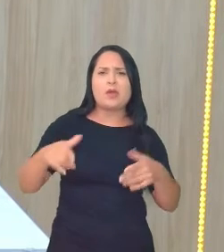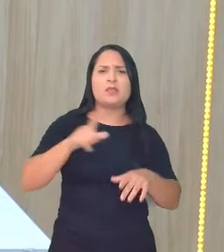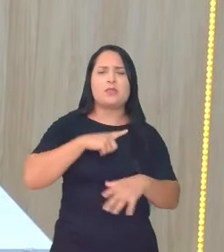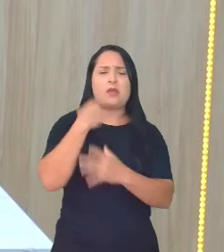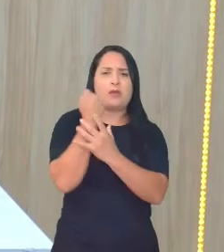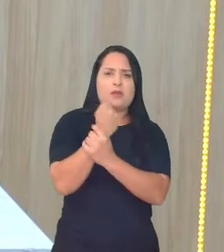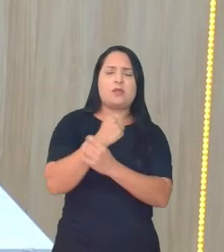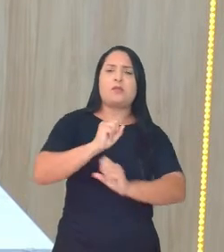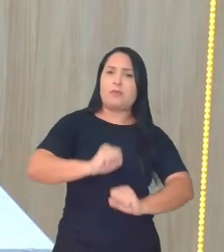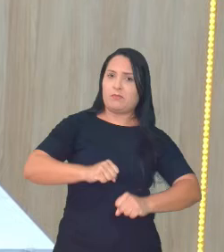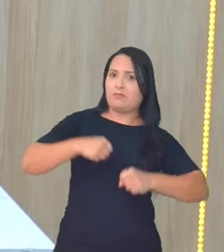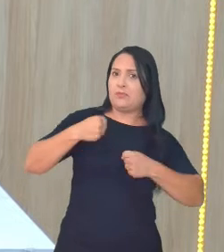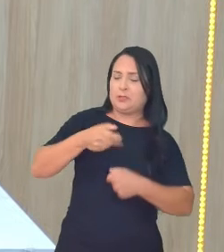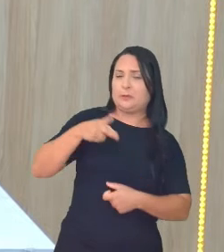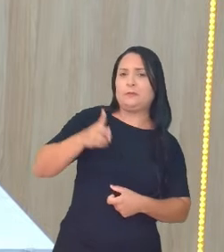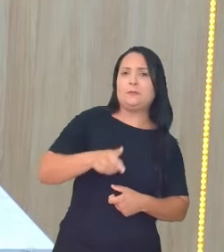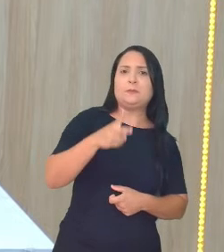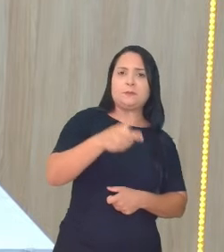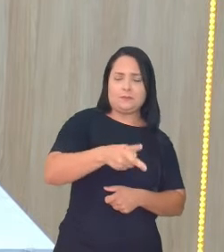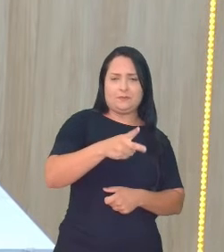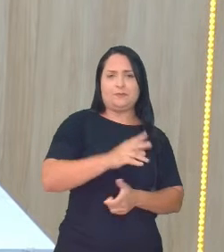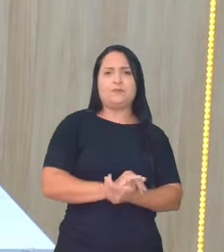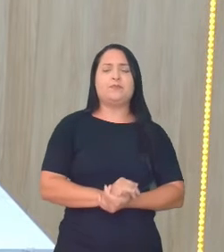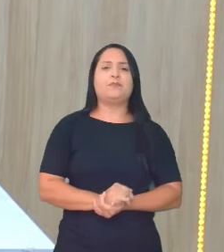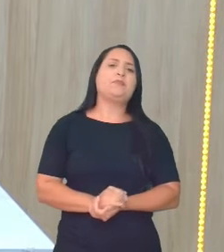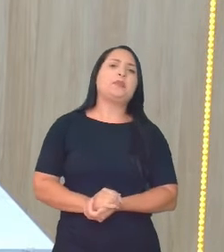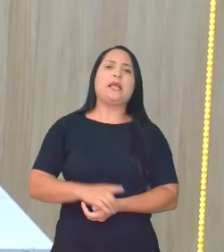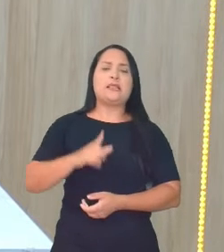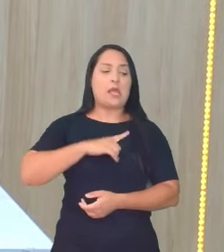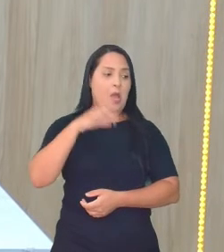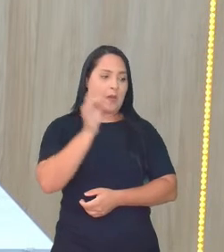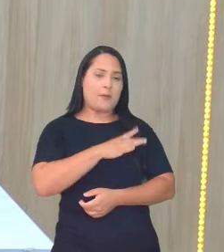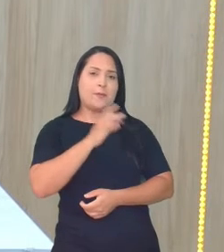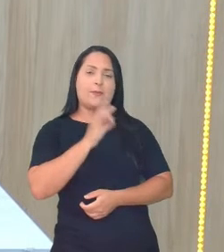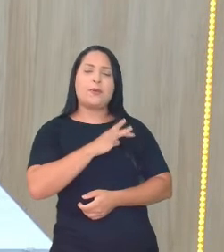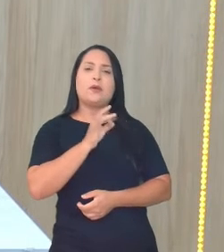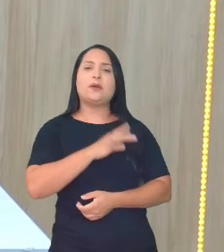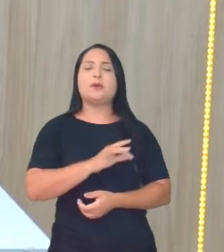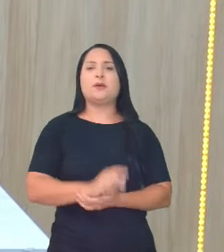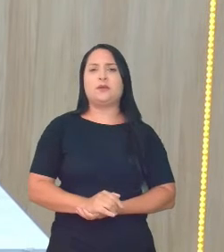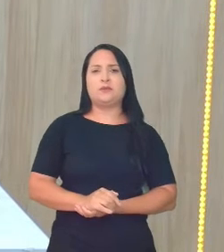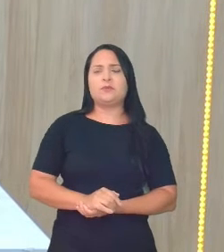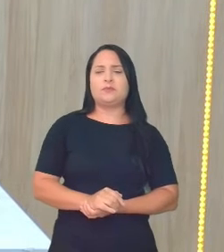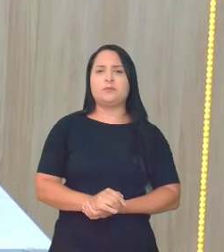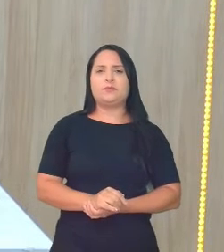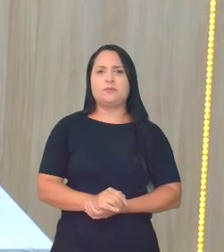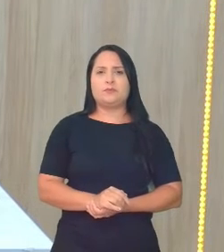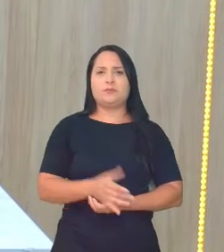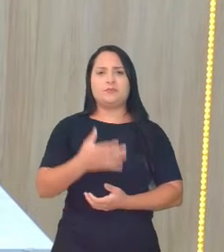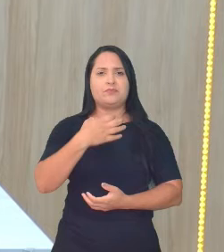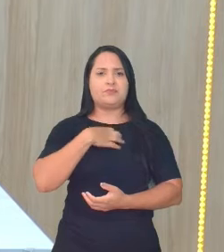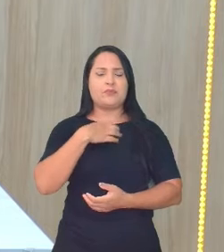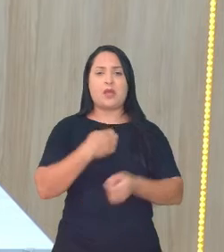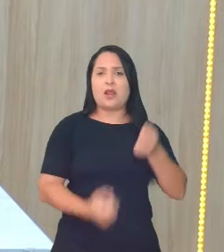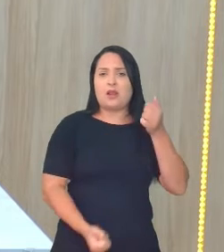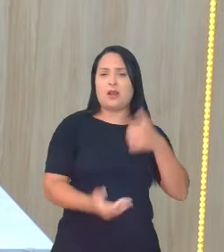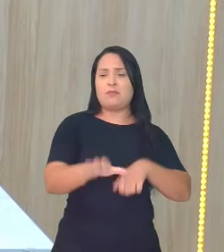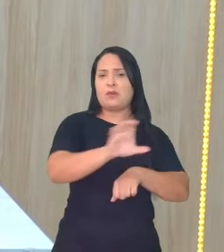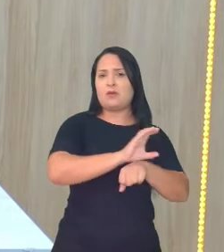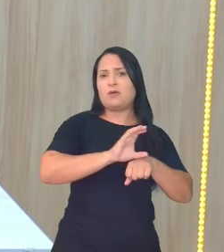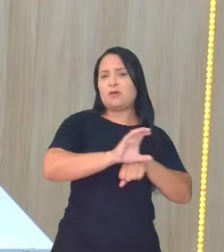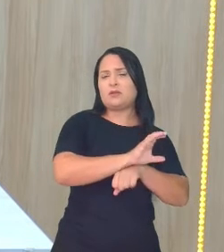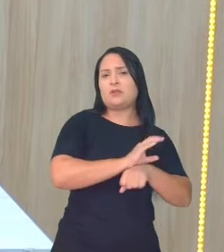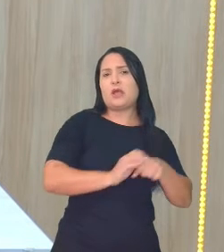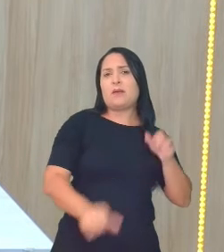poder dele. E se tinha um grande medo, um grande temor, professor Gilson, nessa época, que foi elaborada a Constituição,